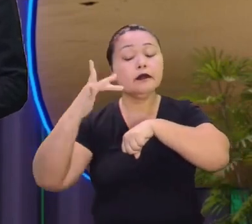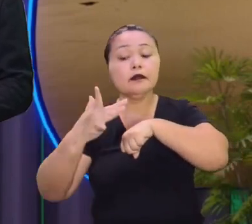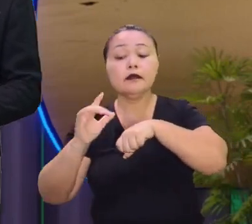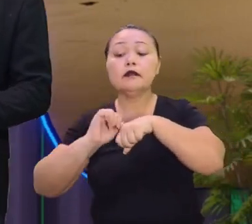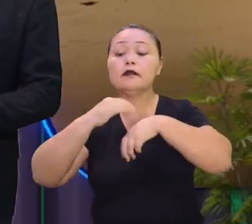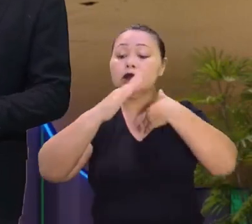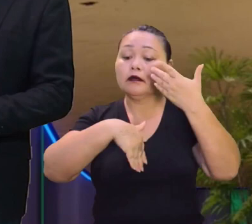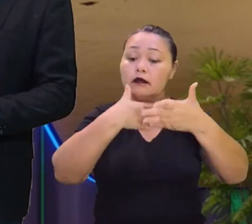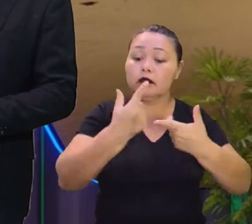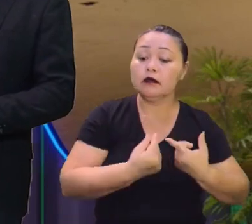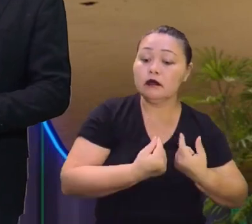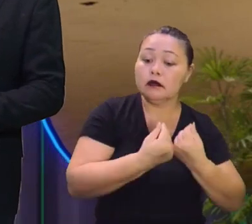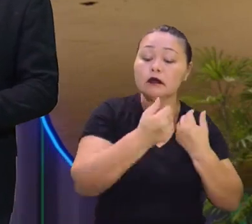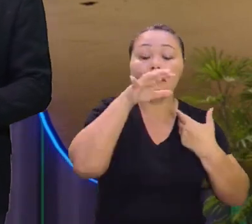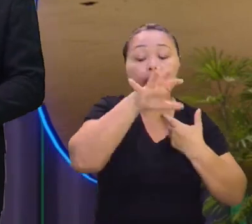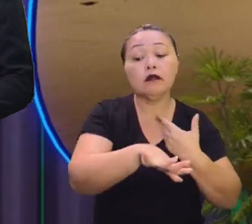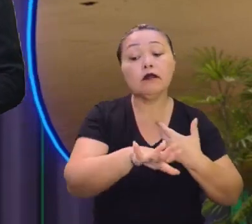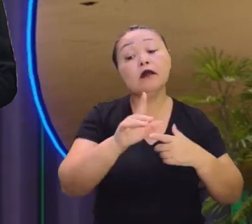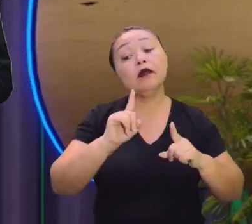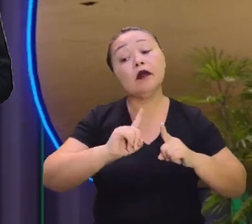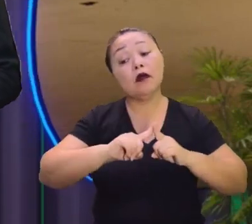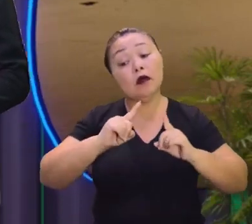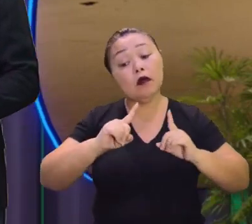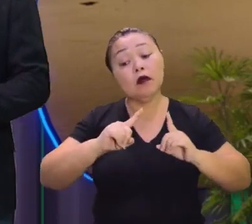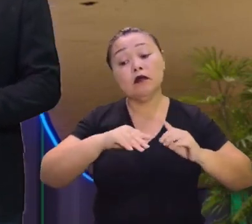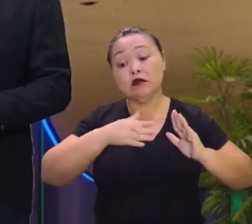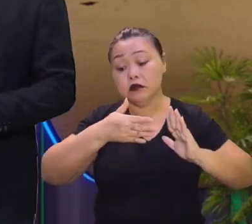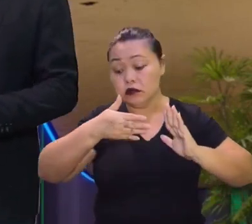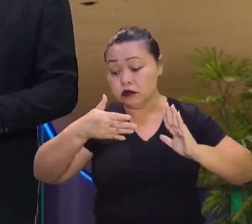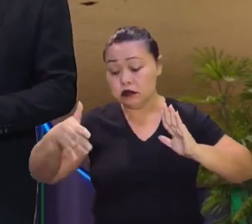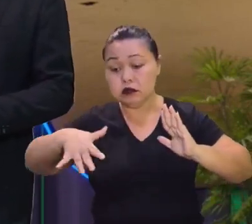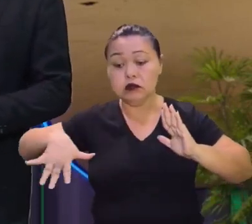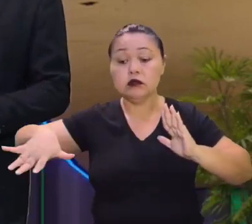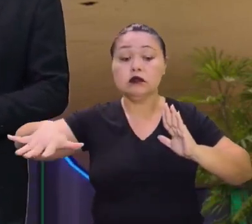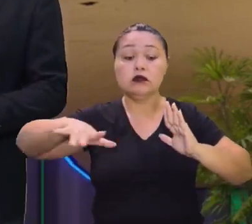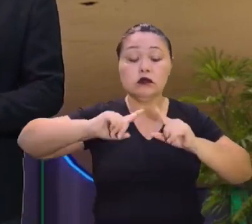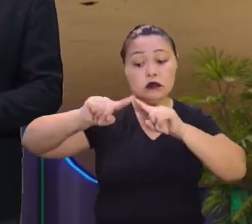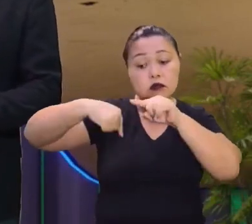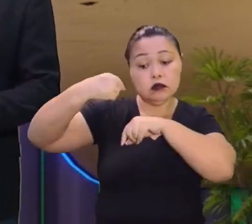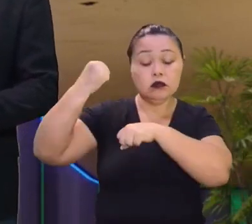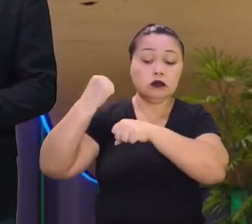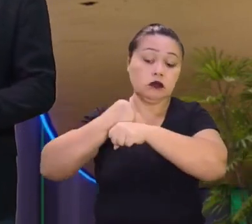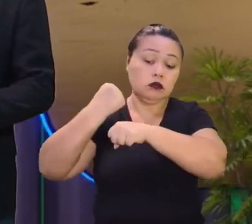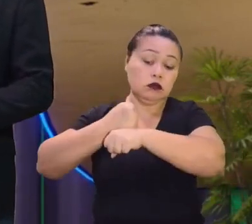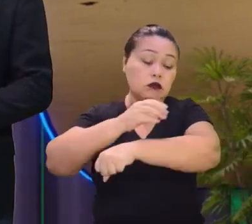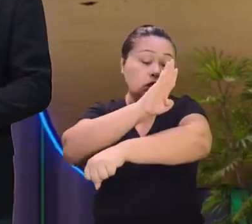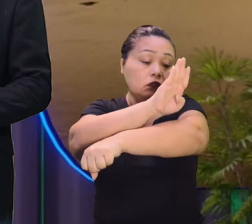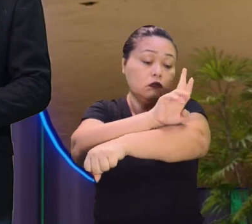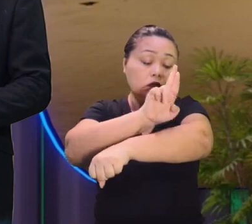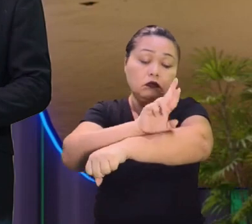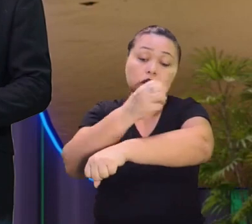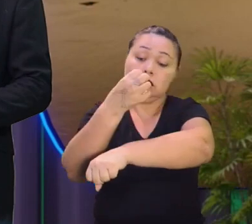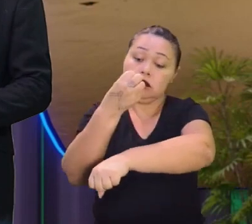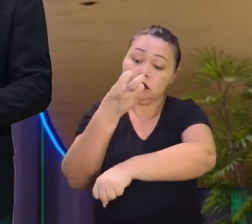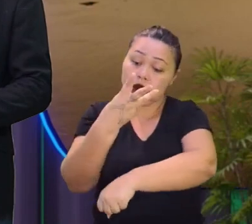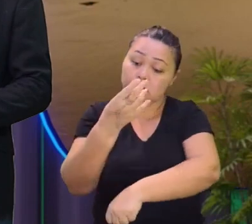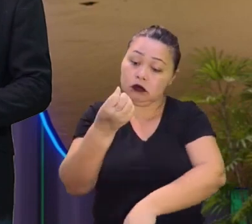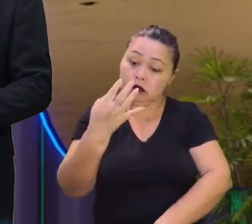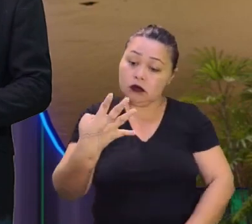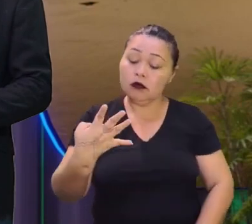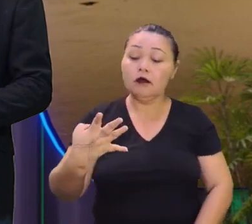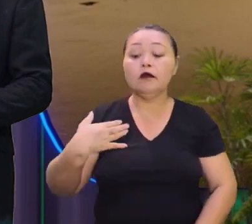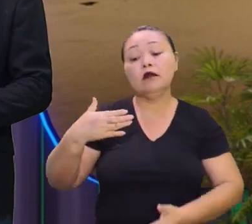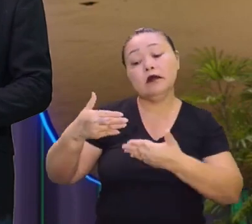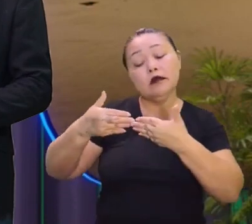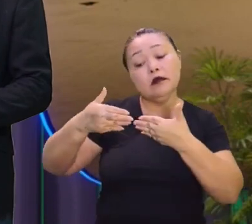economia regional, mas o ciclo mais expressivo é após a construção da BR-364, que